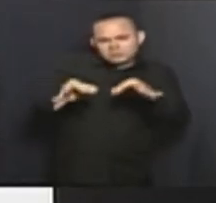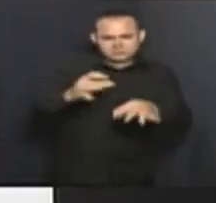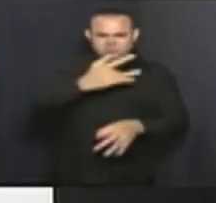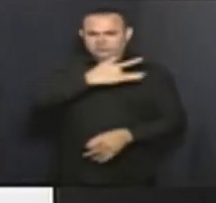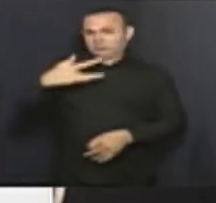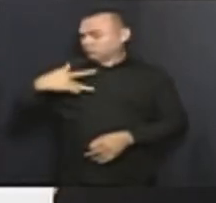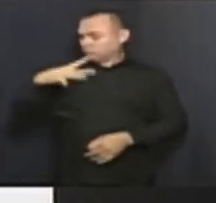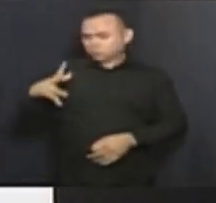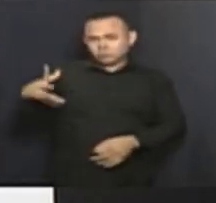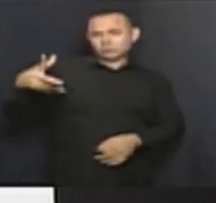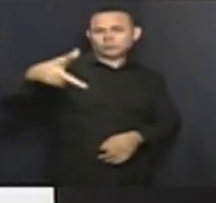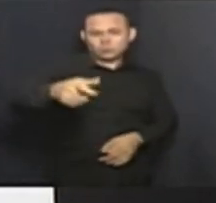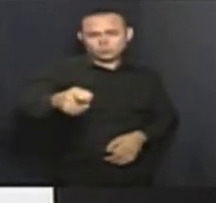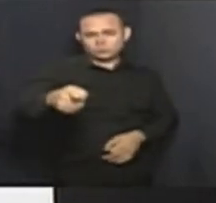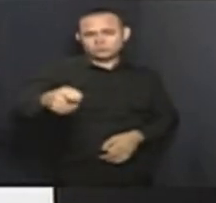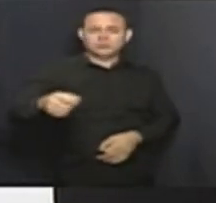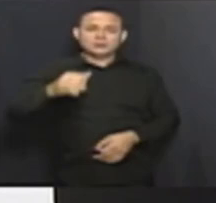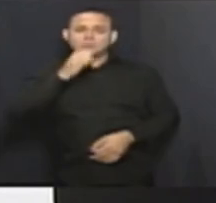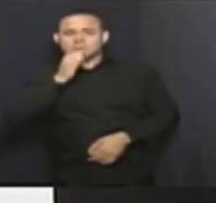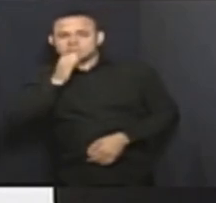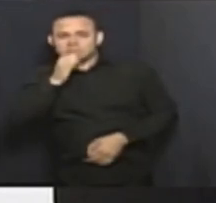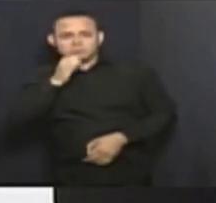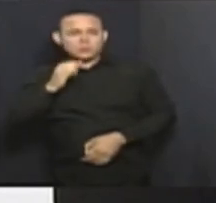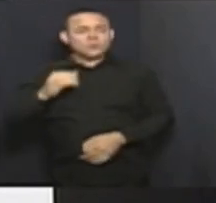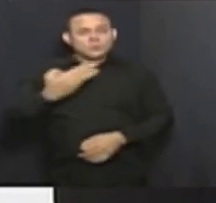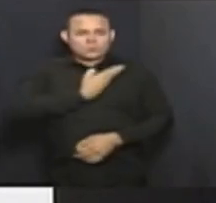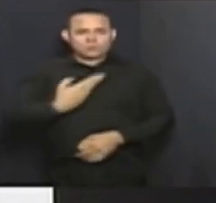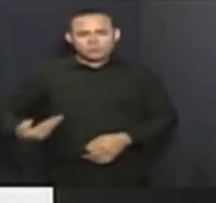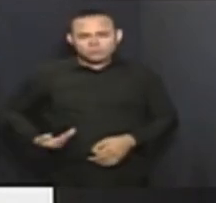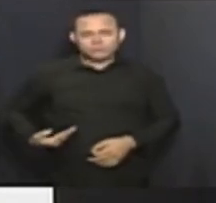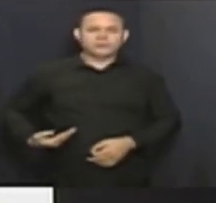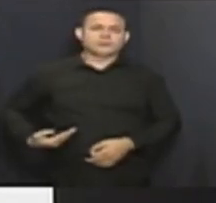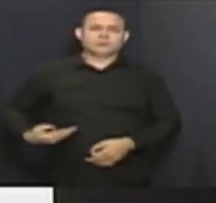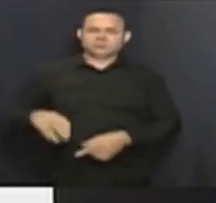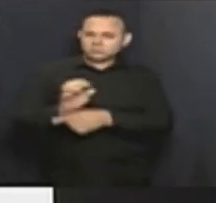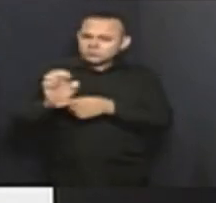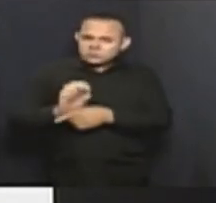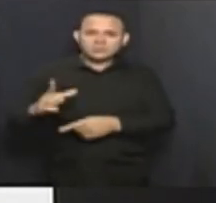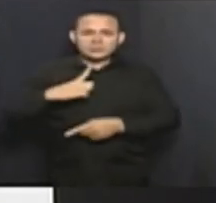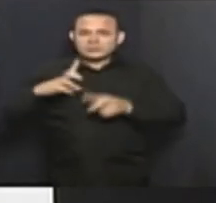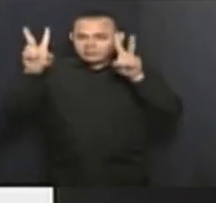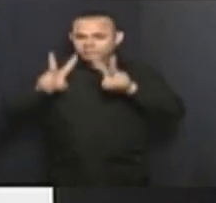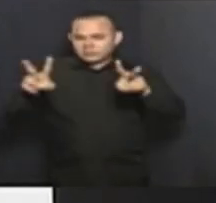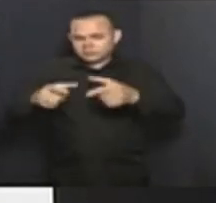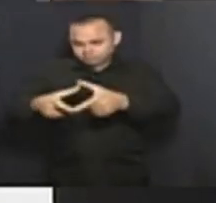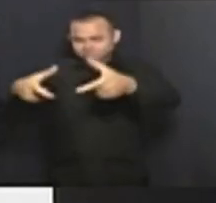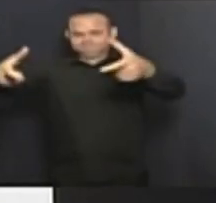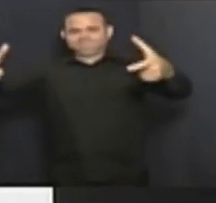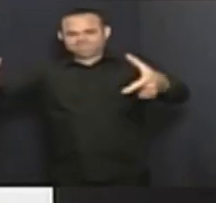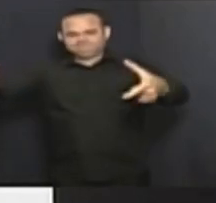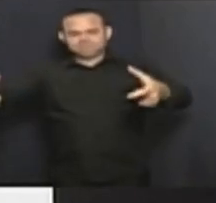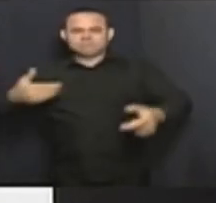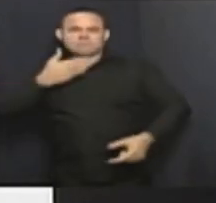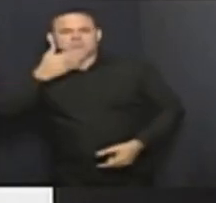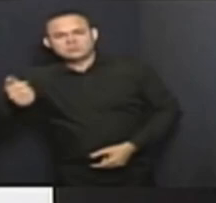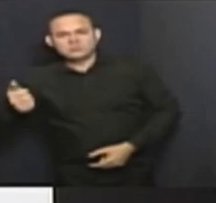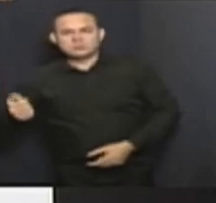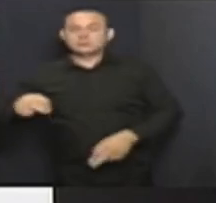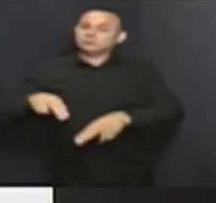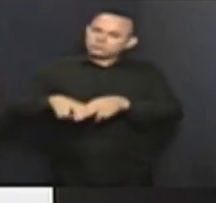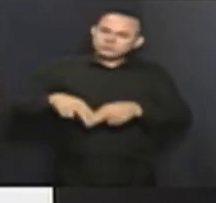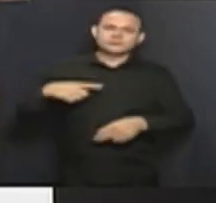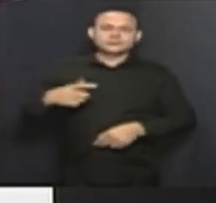porque o governo do estado que tem a visão geral a visão do todo então quero